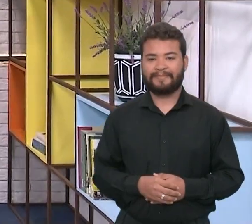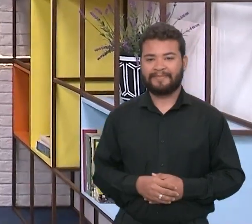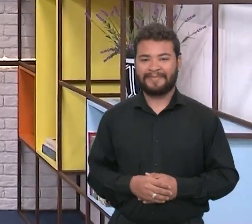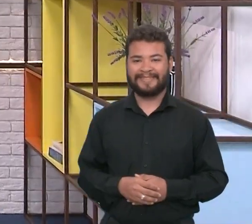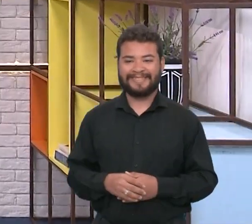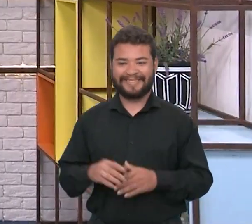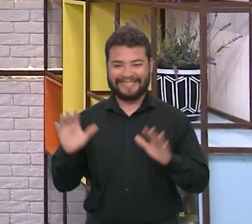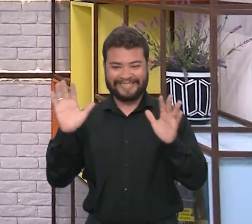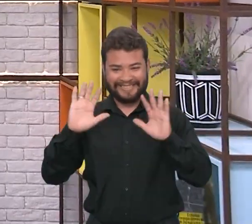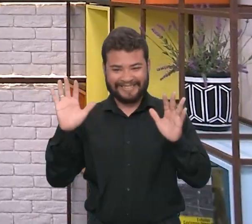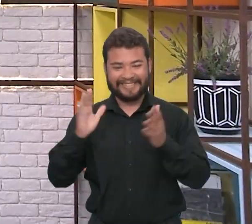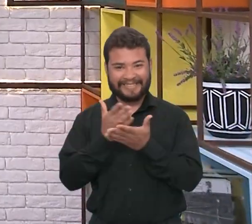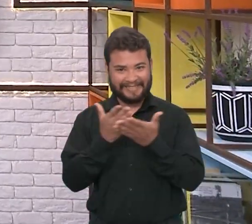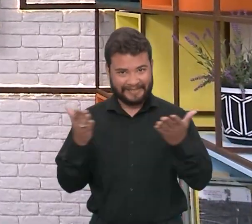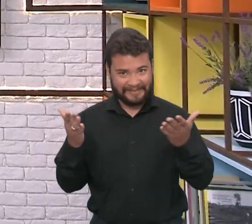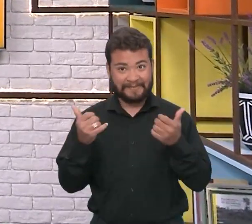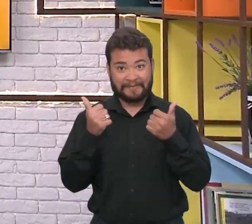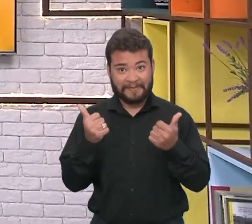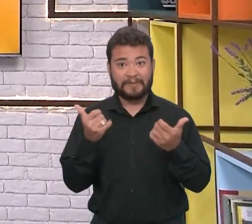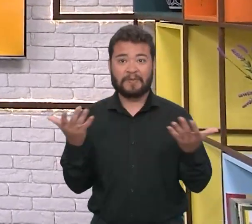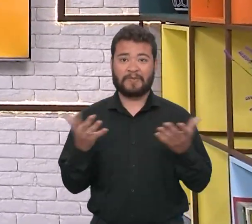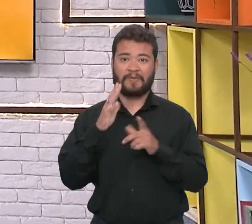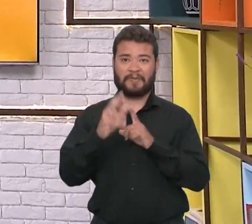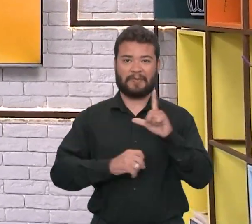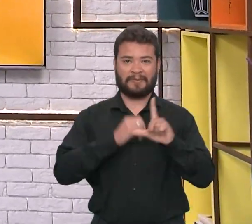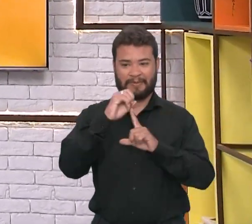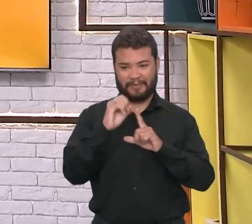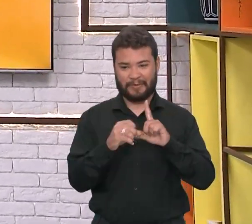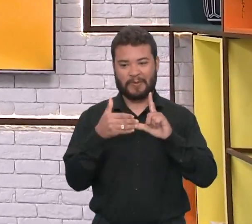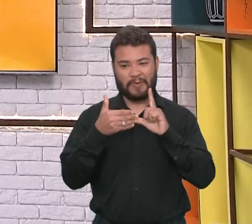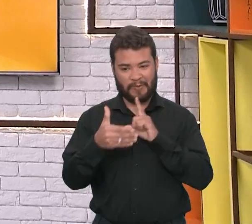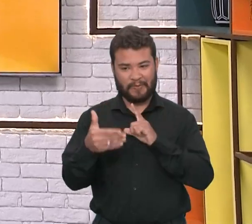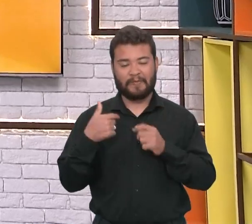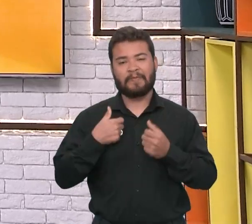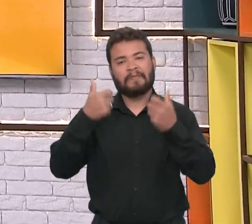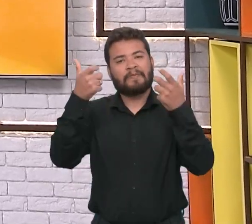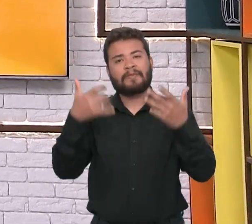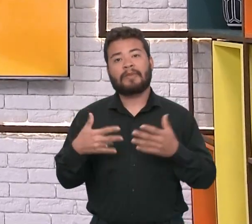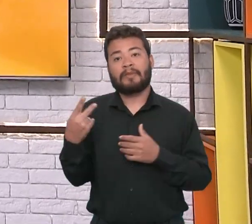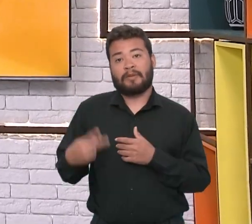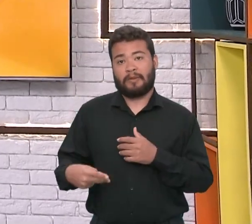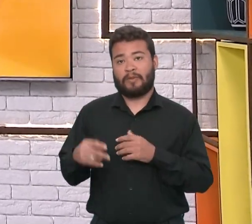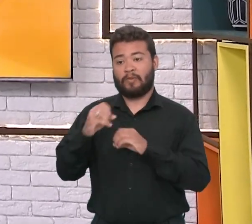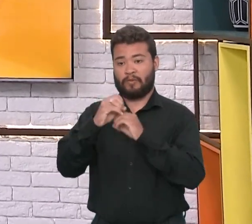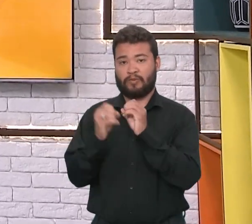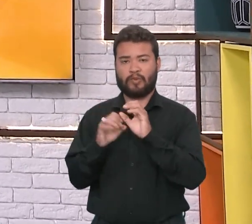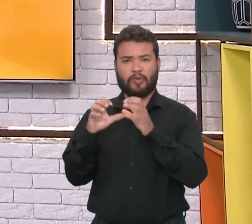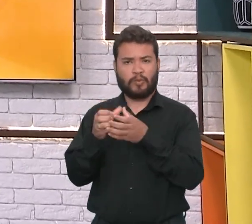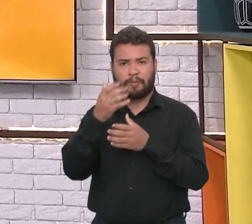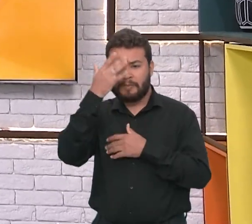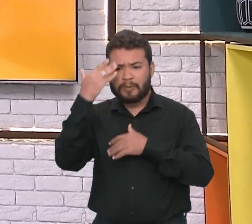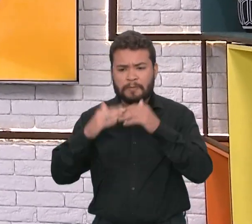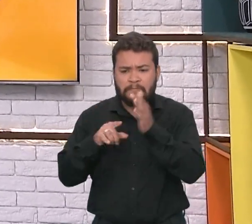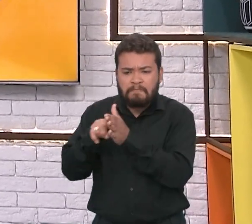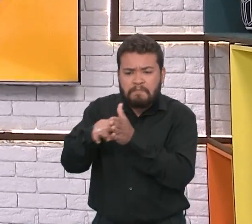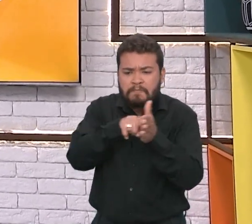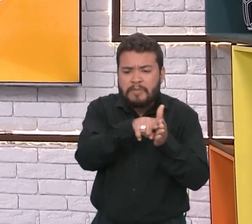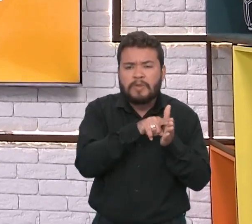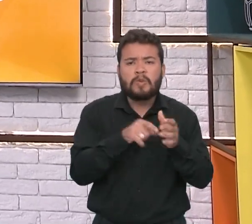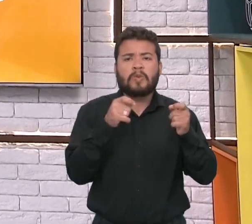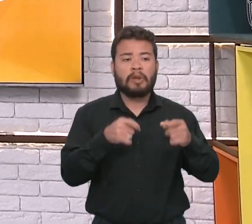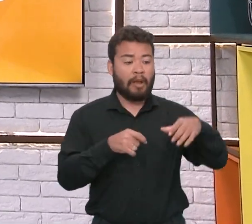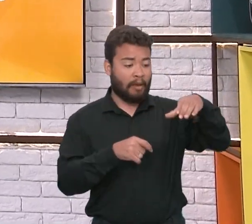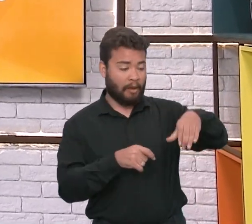Oi pessoal, está começando mais um Mundo UFG e hoje vamos te contar que pesquisadores da UFG estão retirando fungos de cavernas do